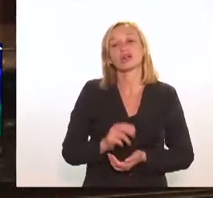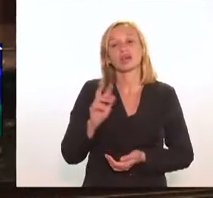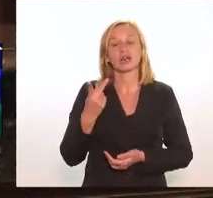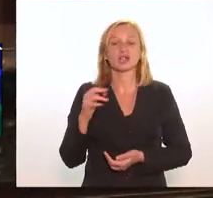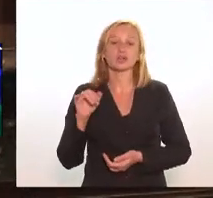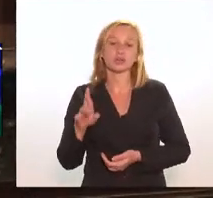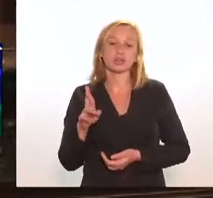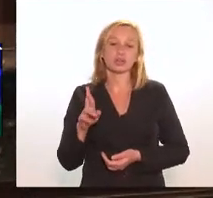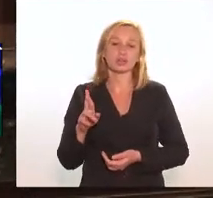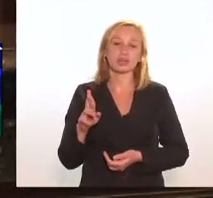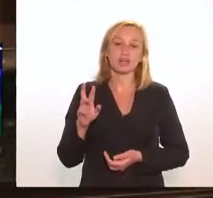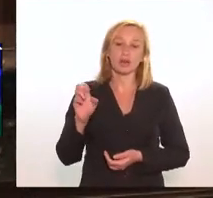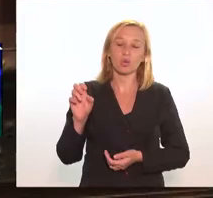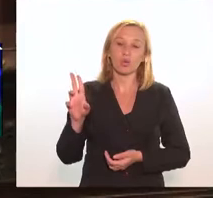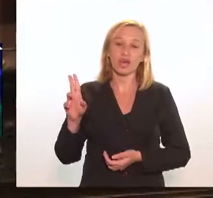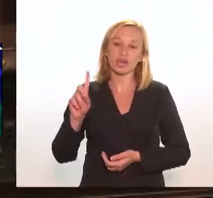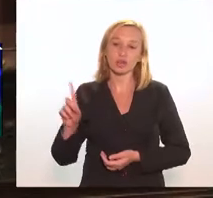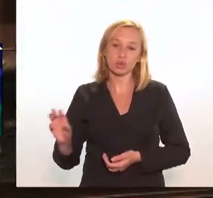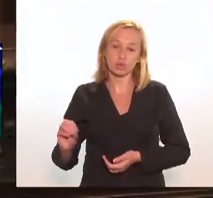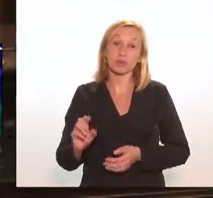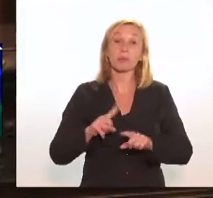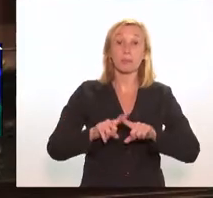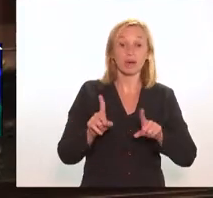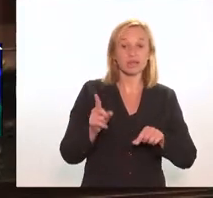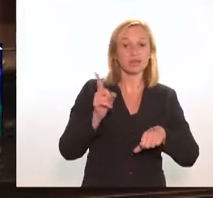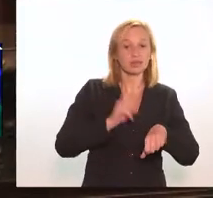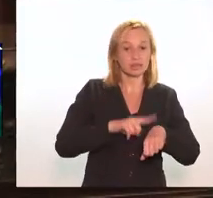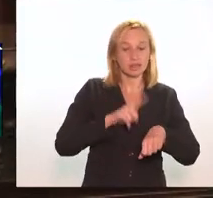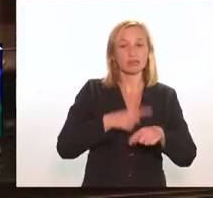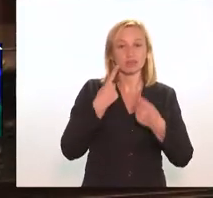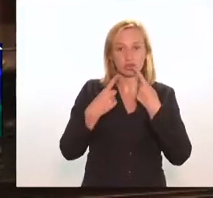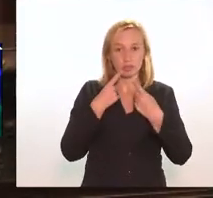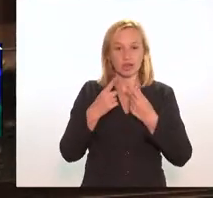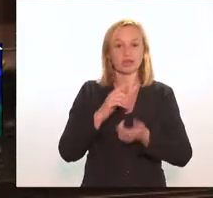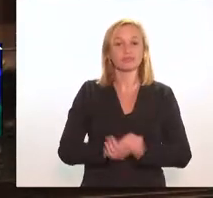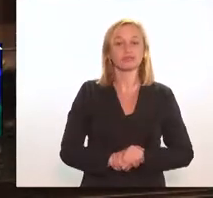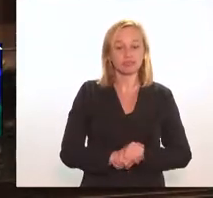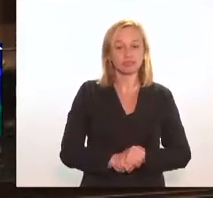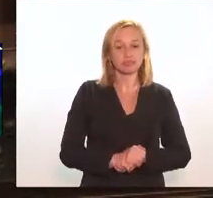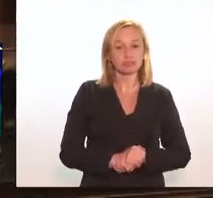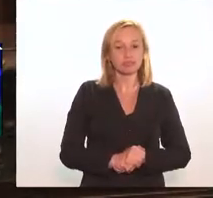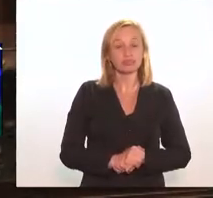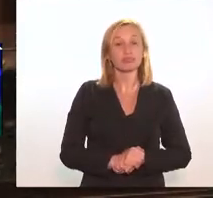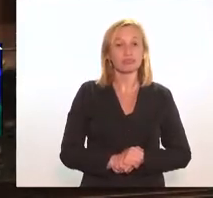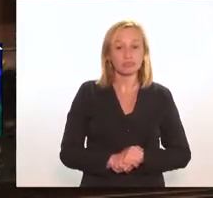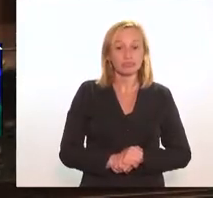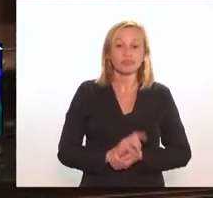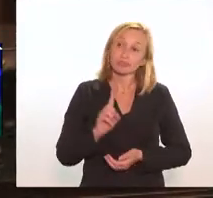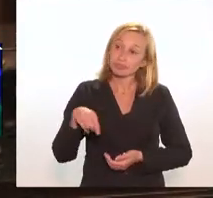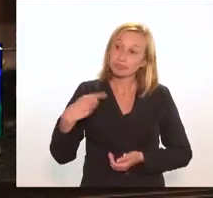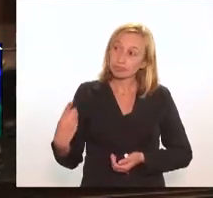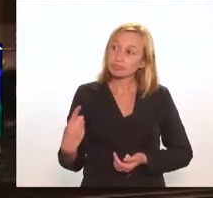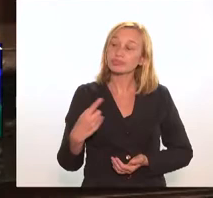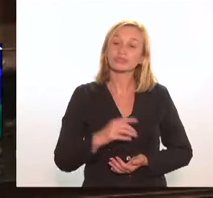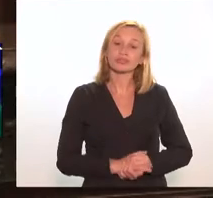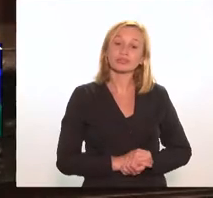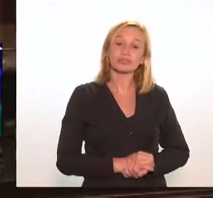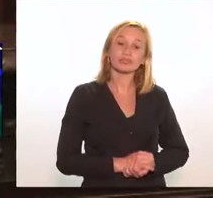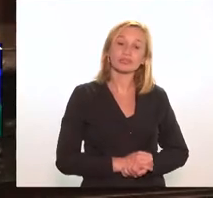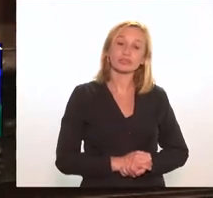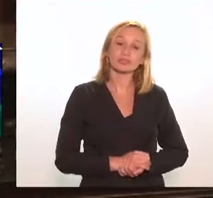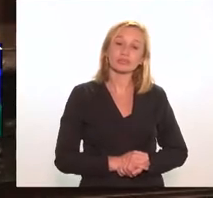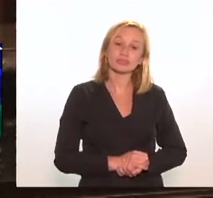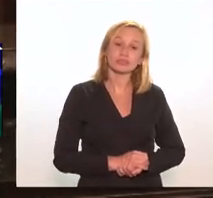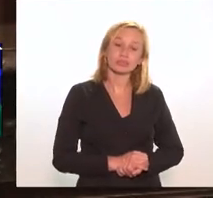da UESO, mas há tempo de participar desse debate, sobretudo depois que